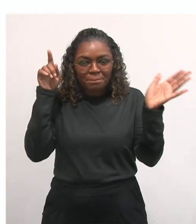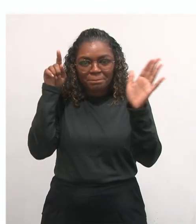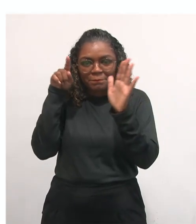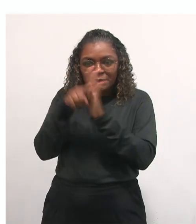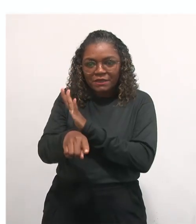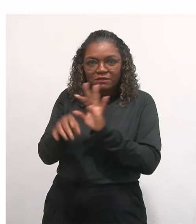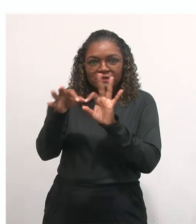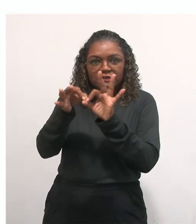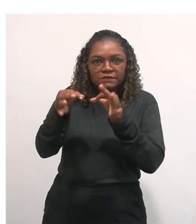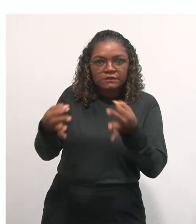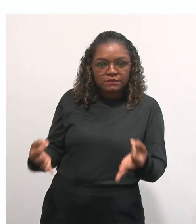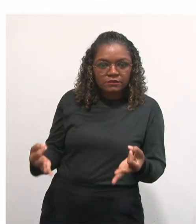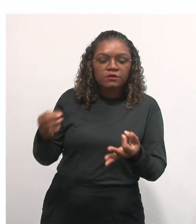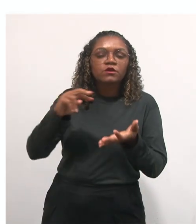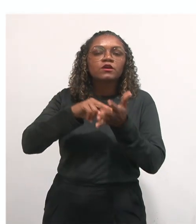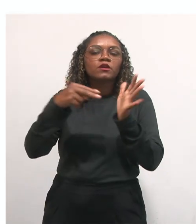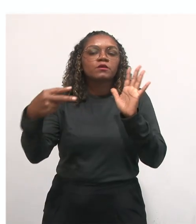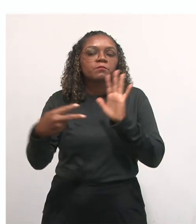fechadas